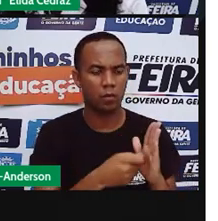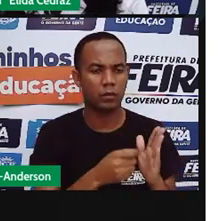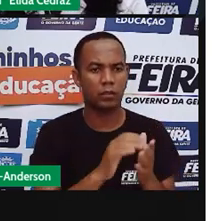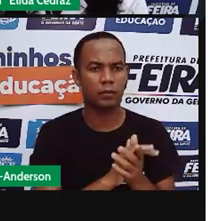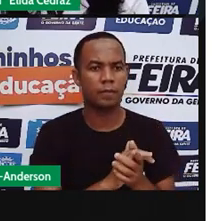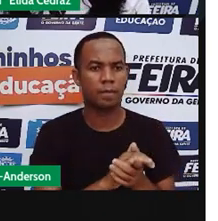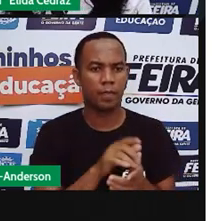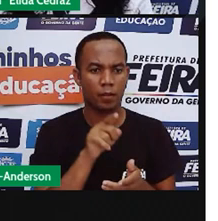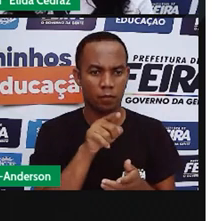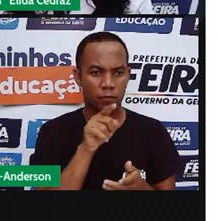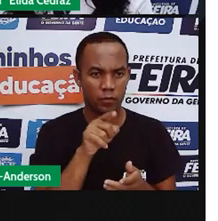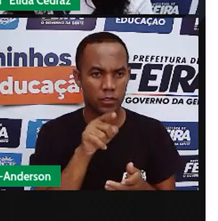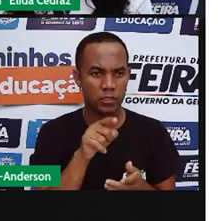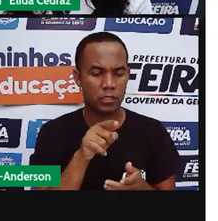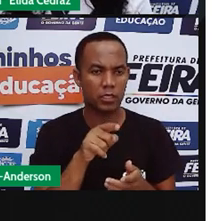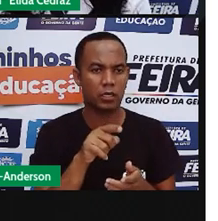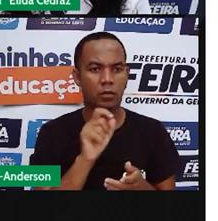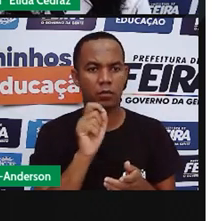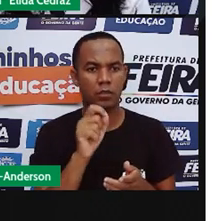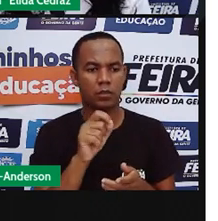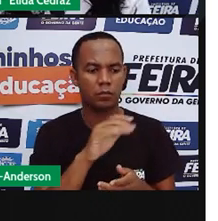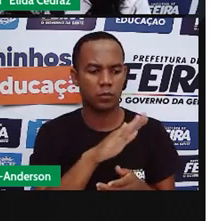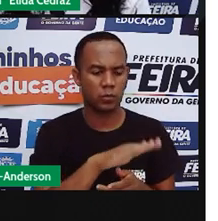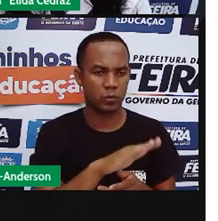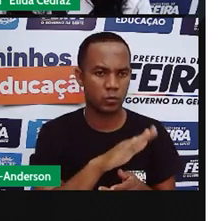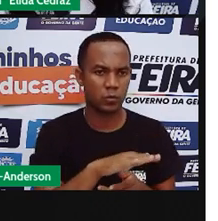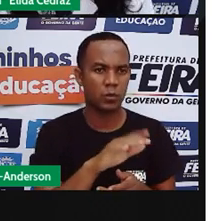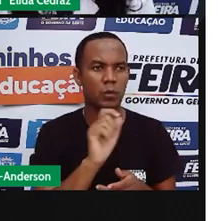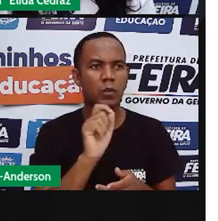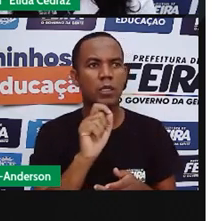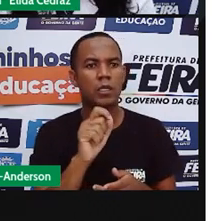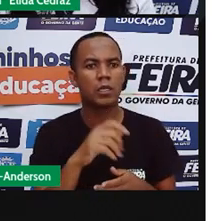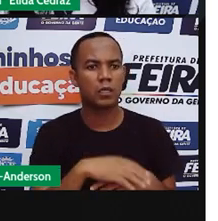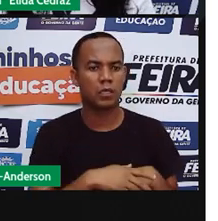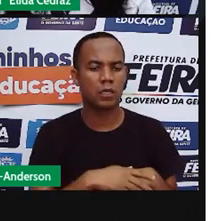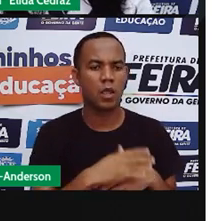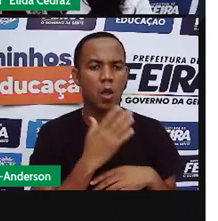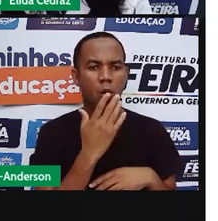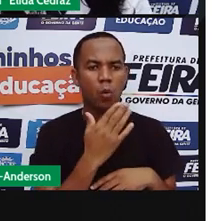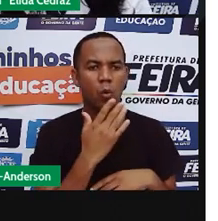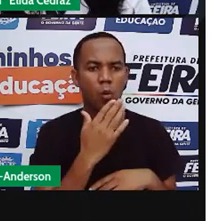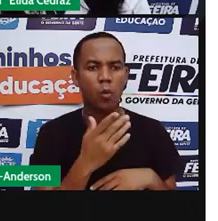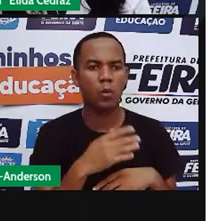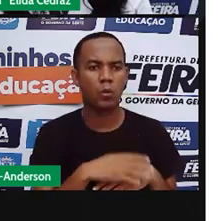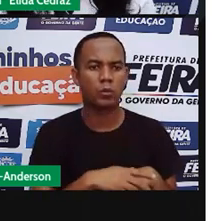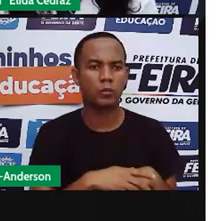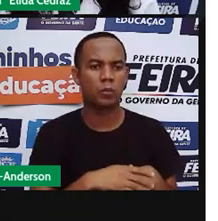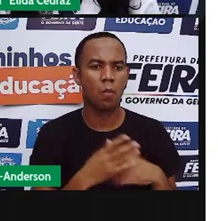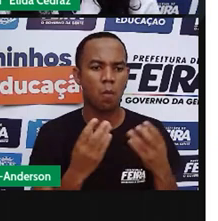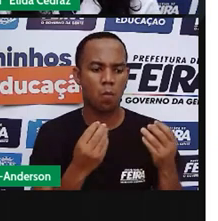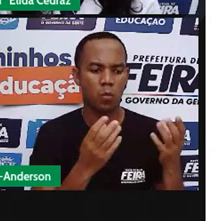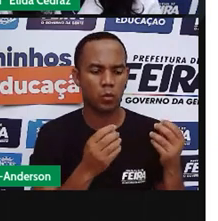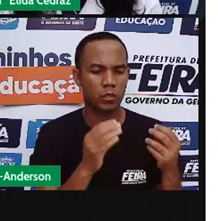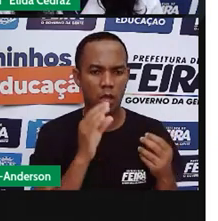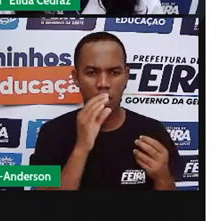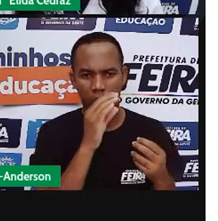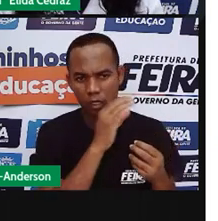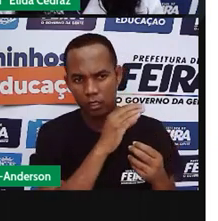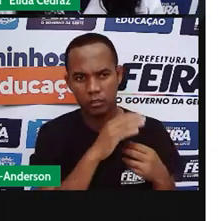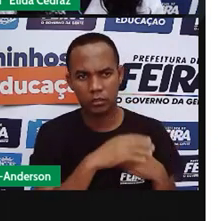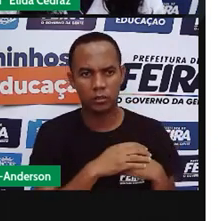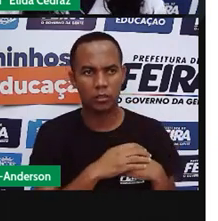Se você colocou um objeto claro, você vai colocar o que foi, a cor, e se ele ficou muito quente, se ele